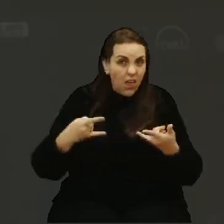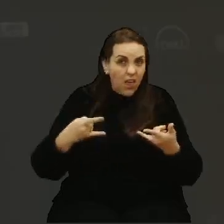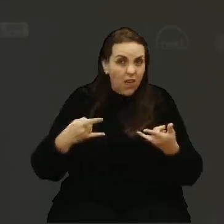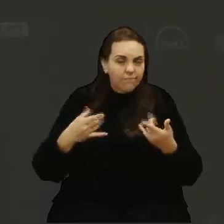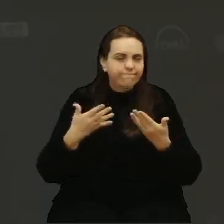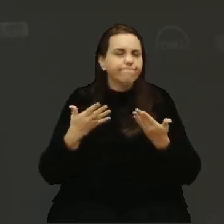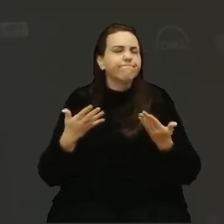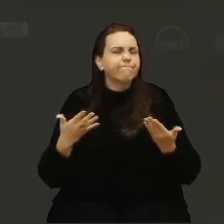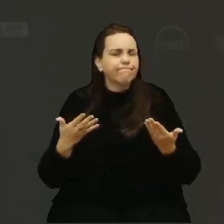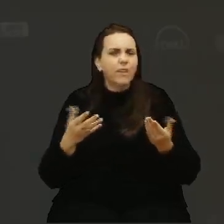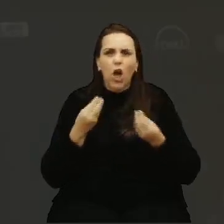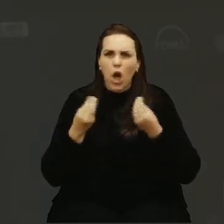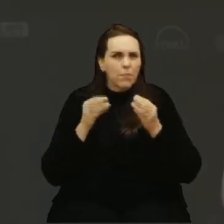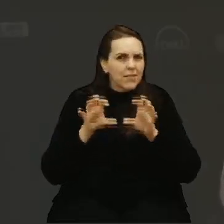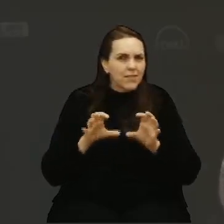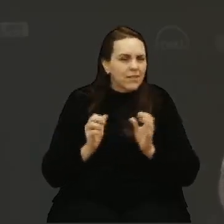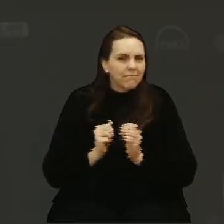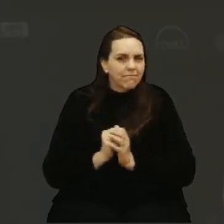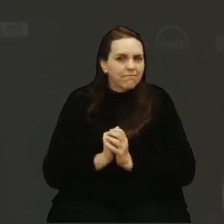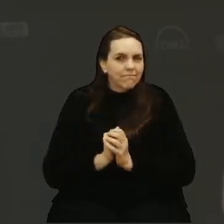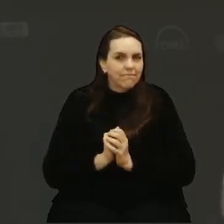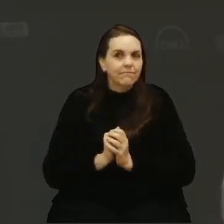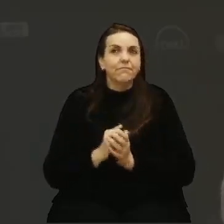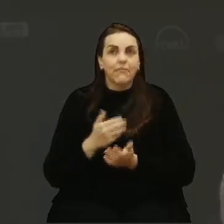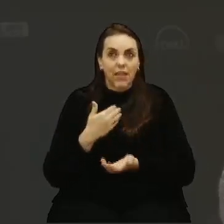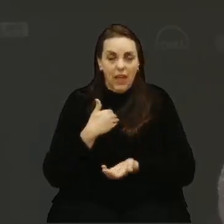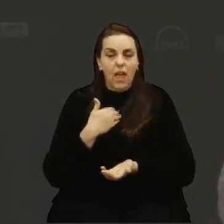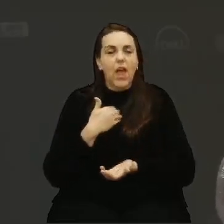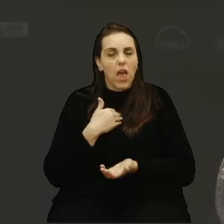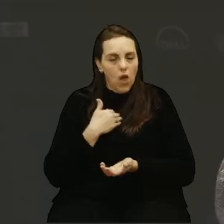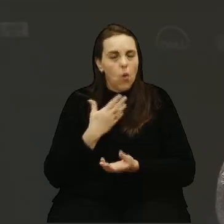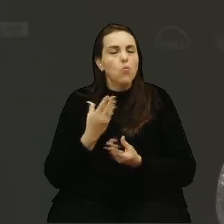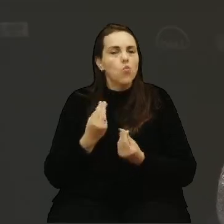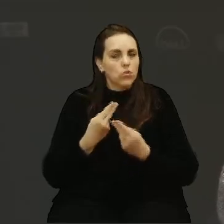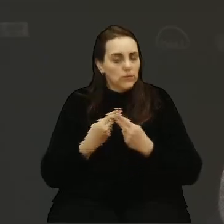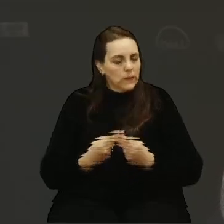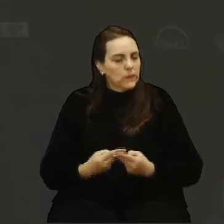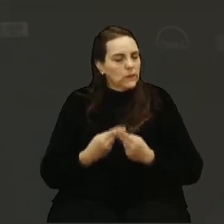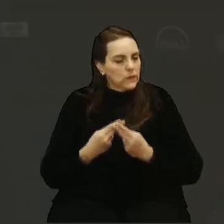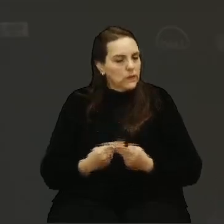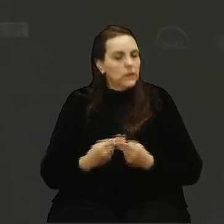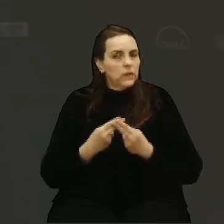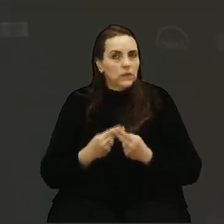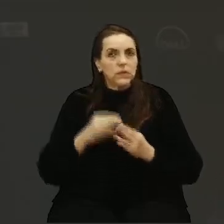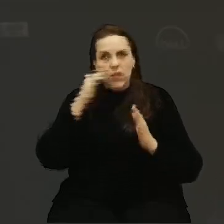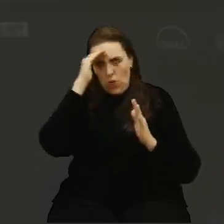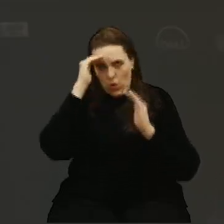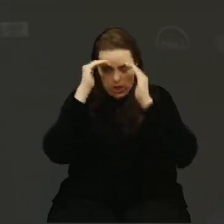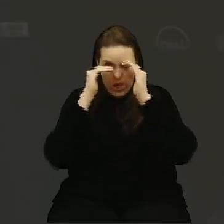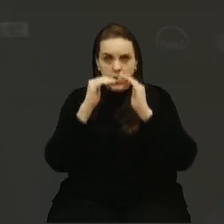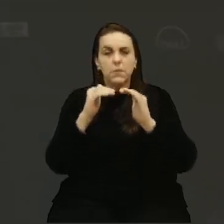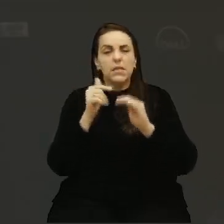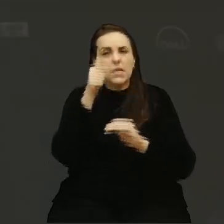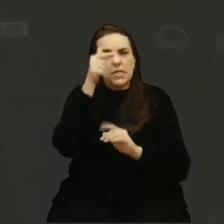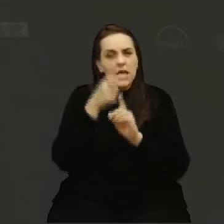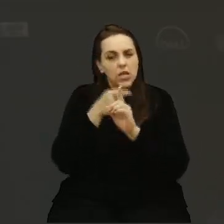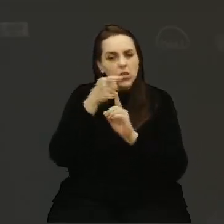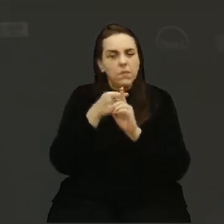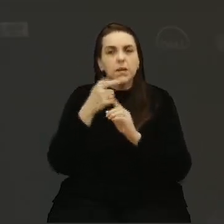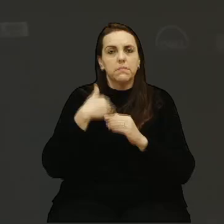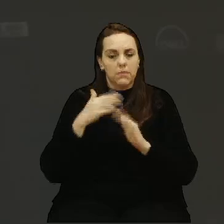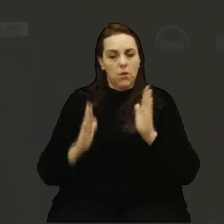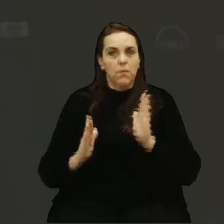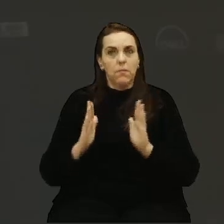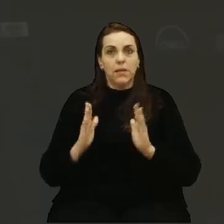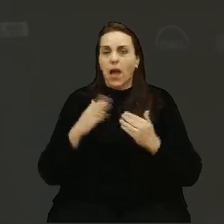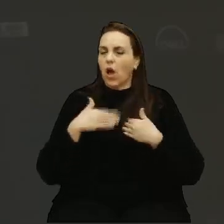Mas o que é isso, tchê? Eu fui muito paciente e muito respeitoso nos primeiros 7 meses do meu mandato. Ultimamente eu estou